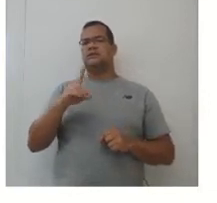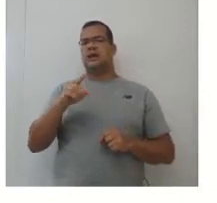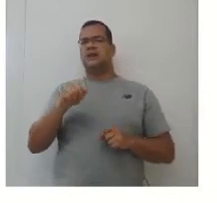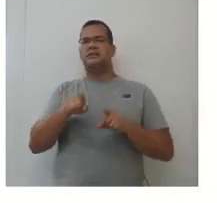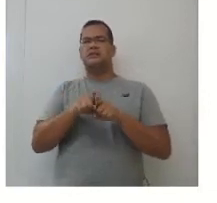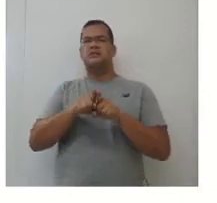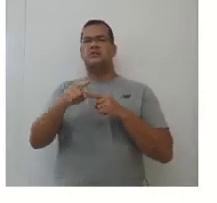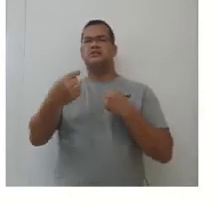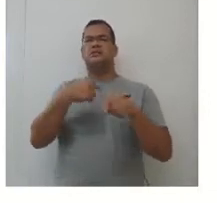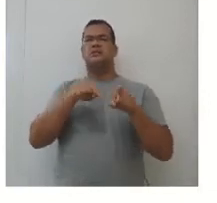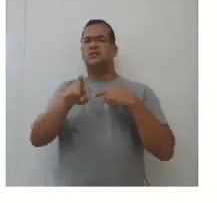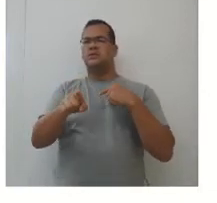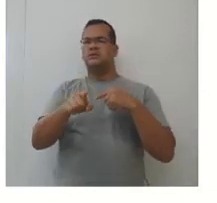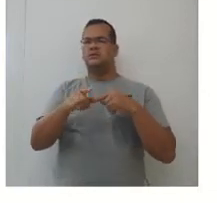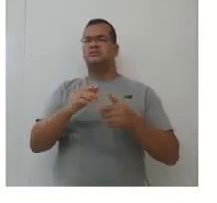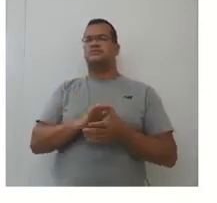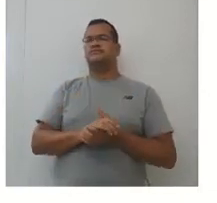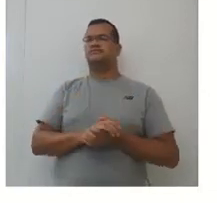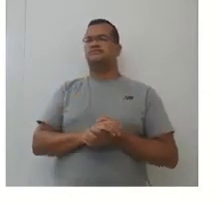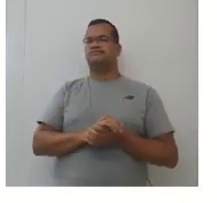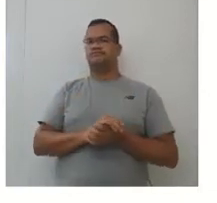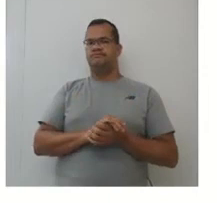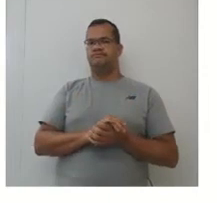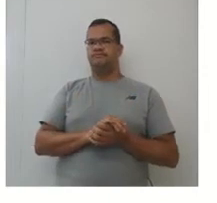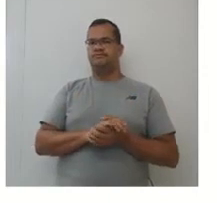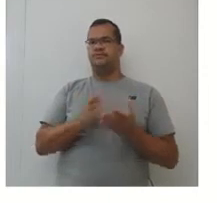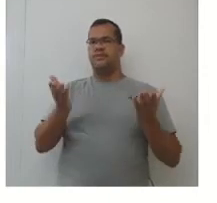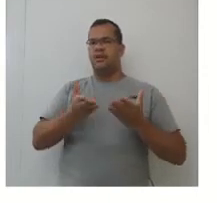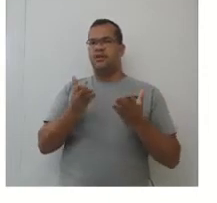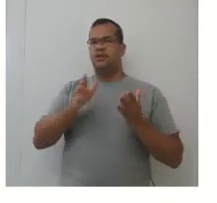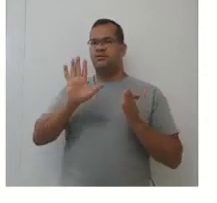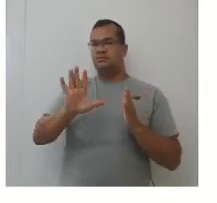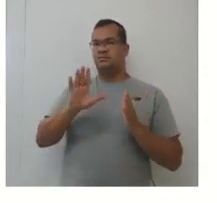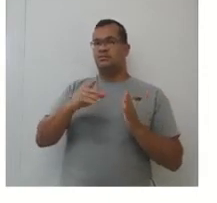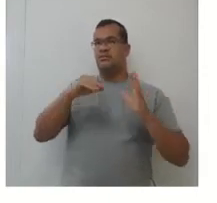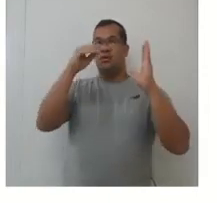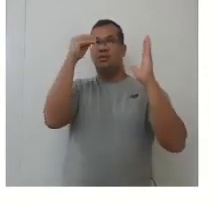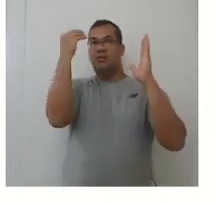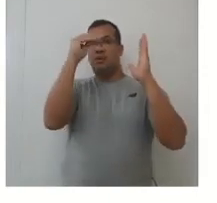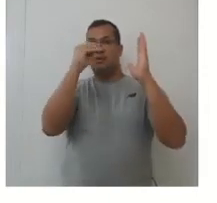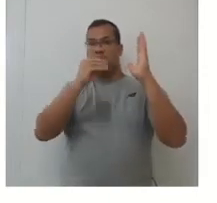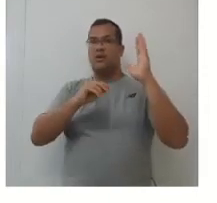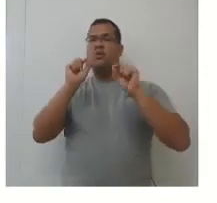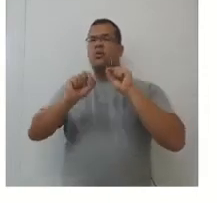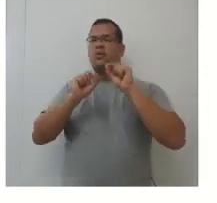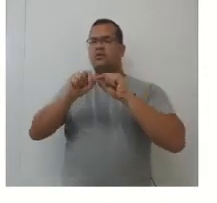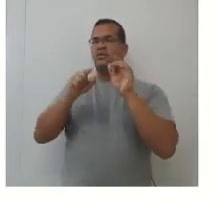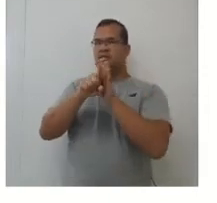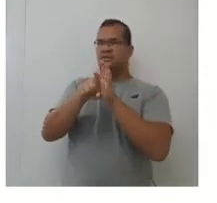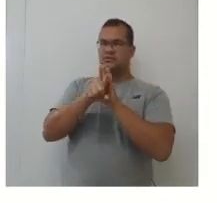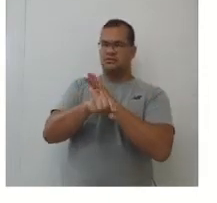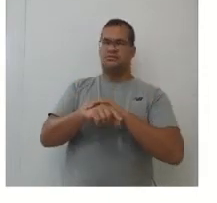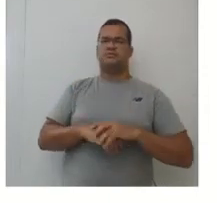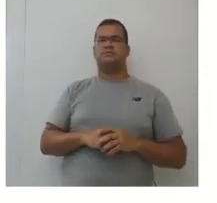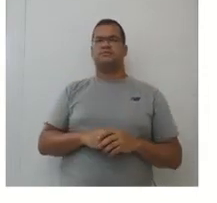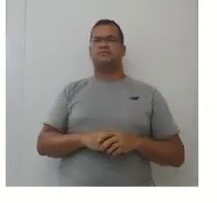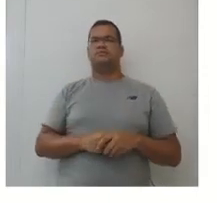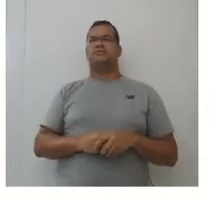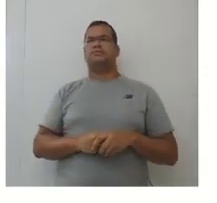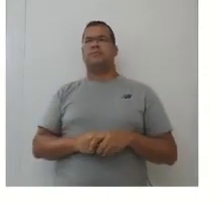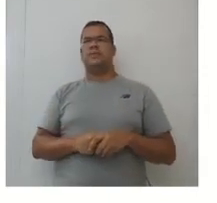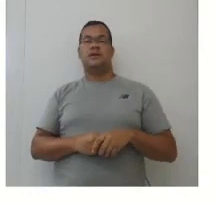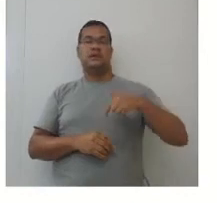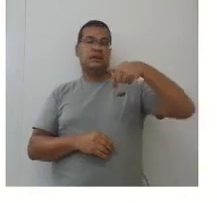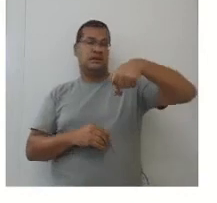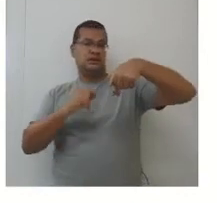campo elétrico. Primeiro vamos anotar o que foi que a questão deu. A carga Q. Aí